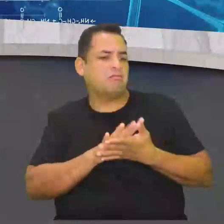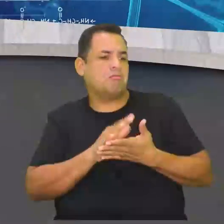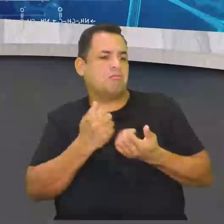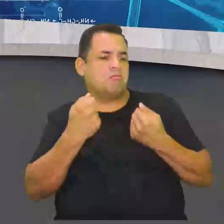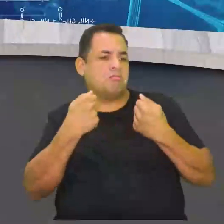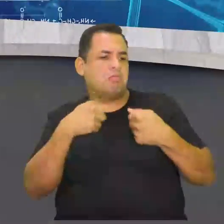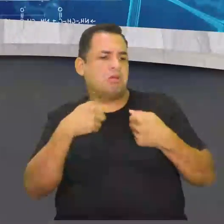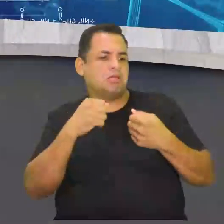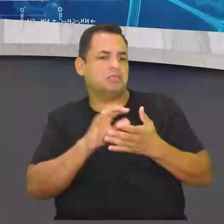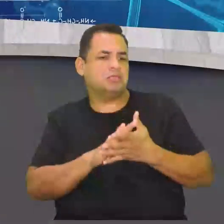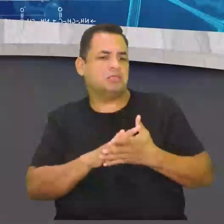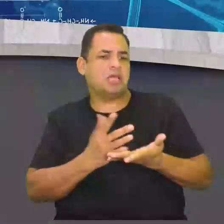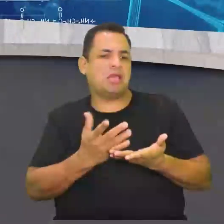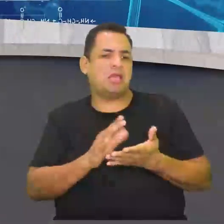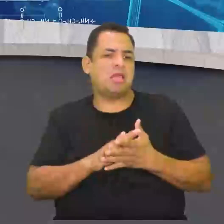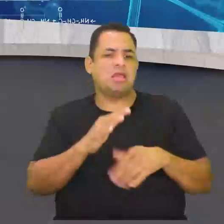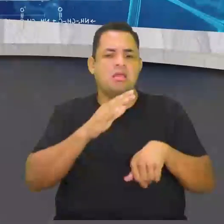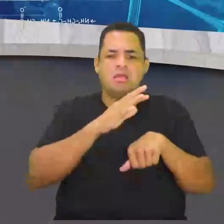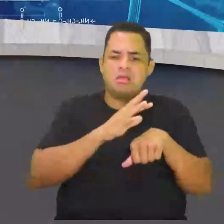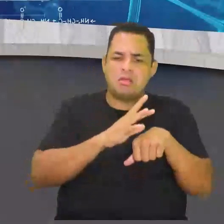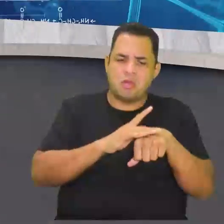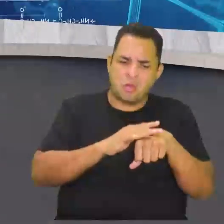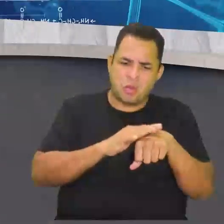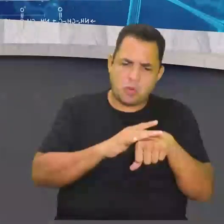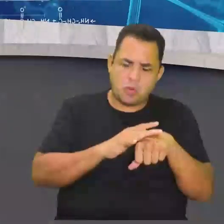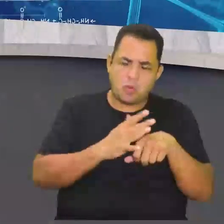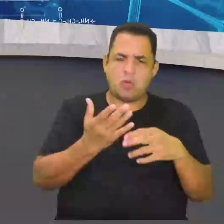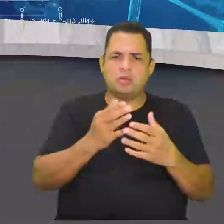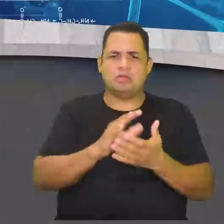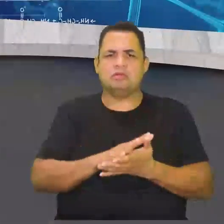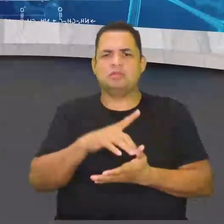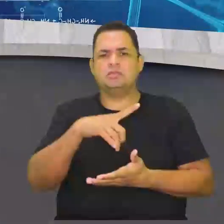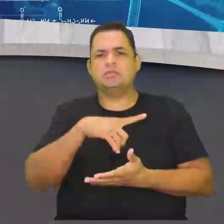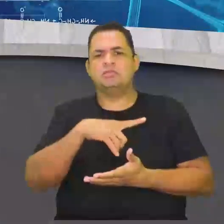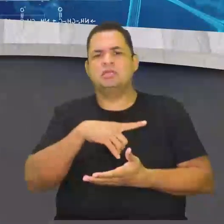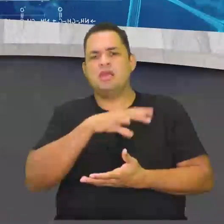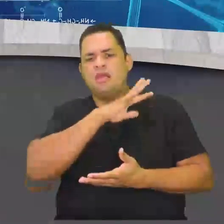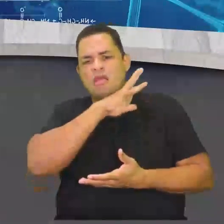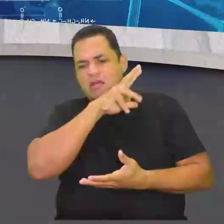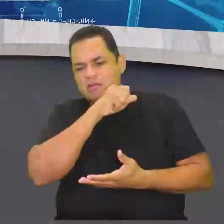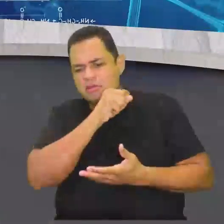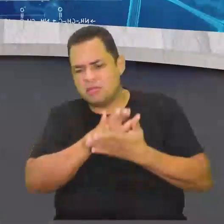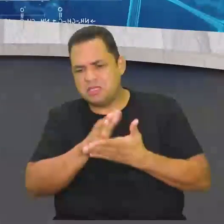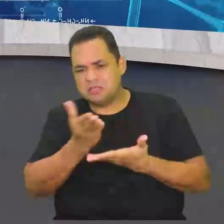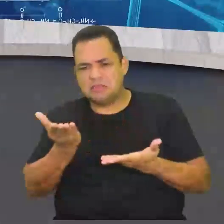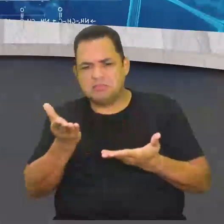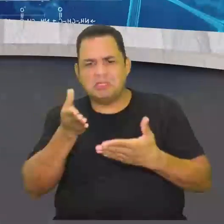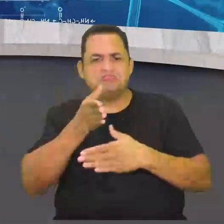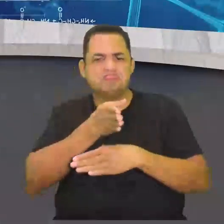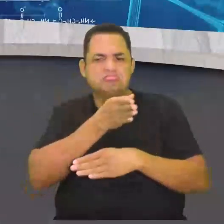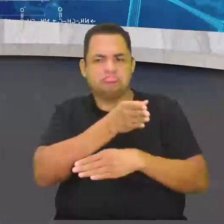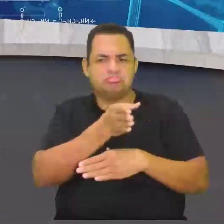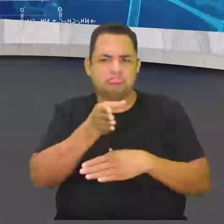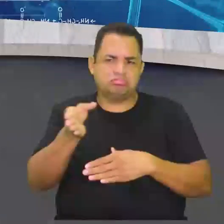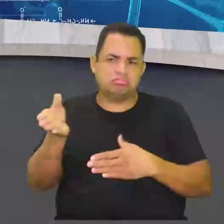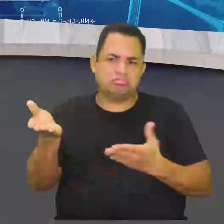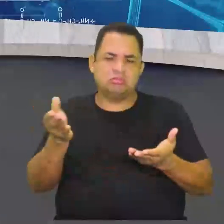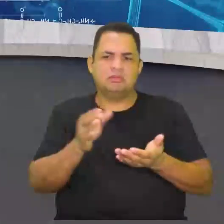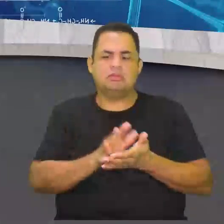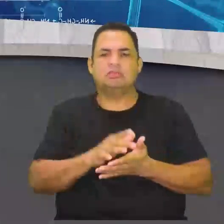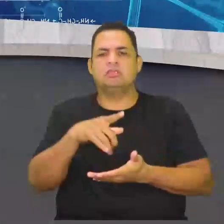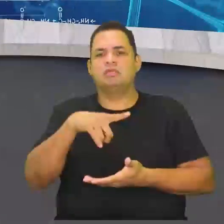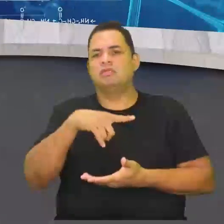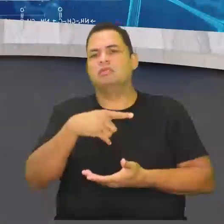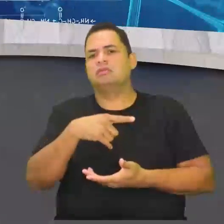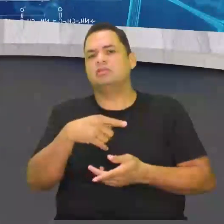contaminação de doenças. Ali nós também temos um grande número de animais que passam por essa região. E